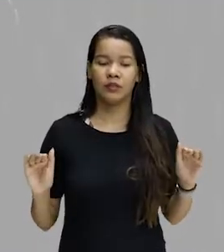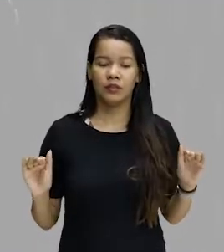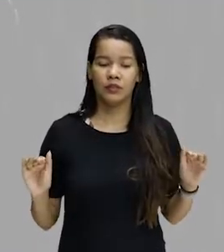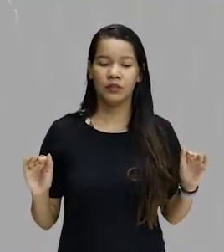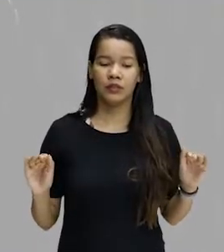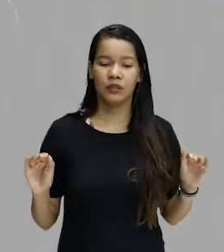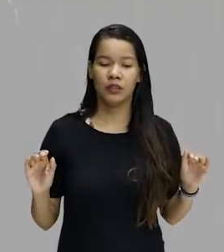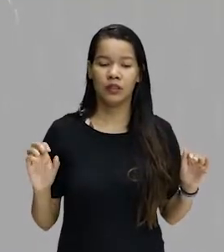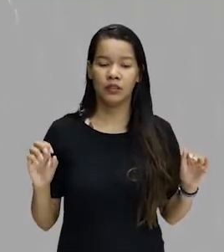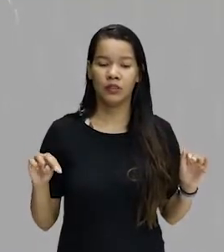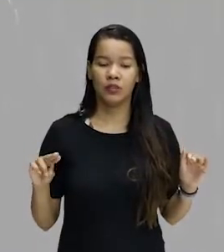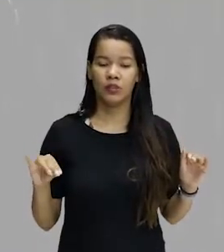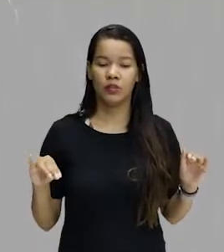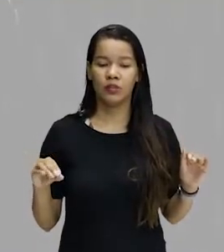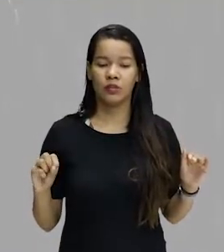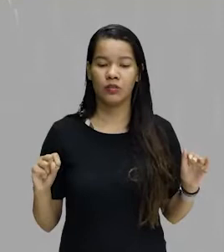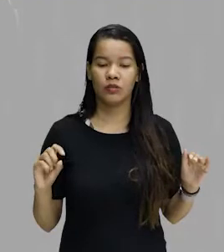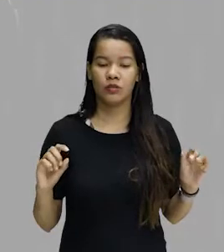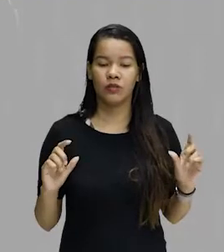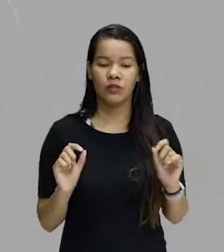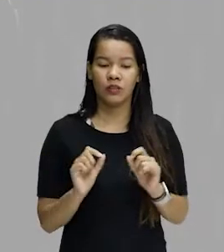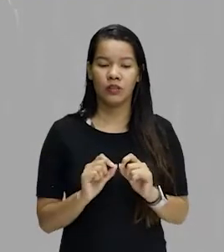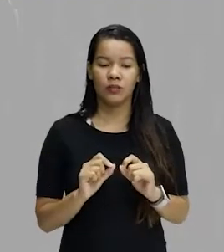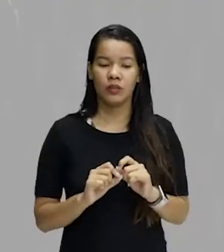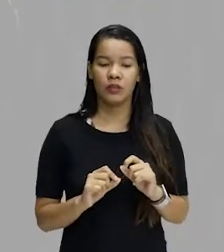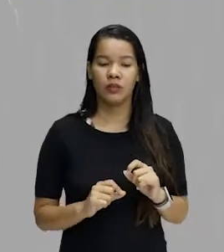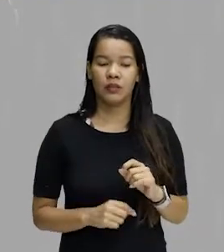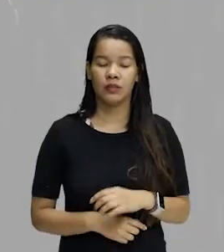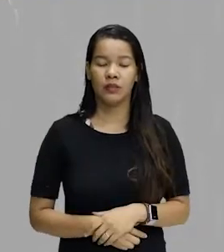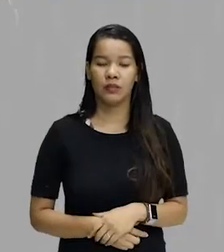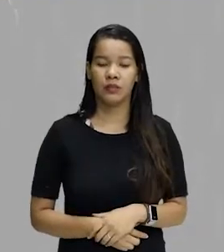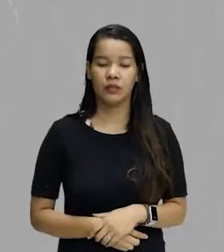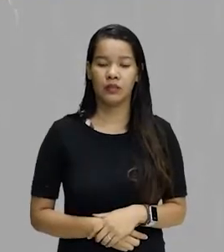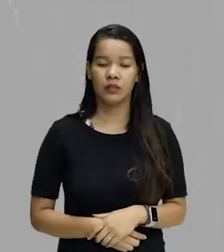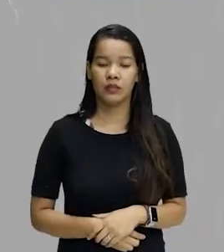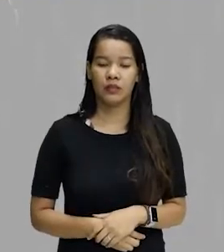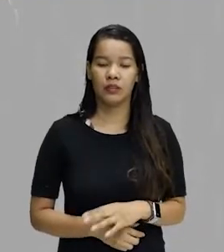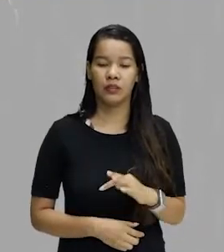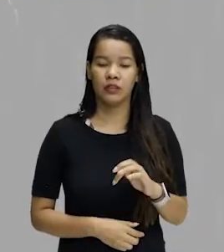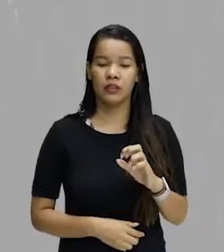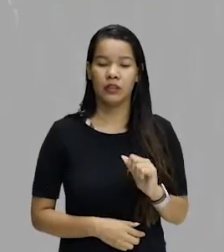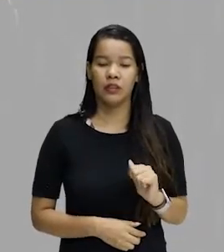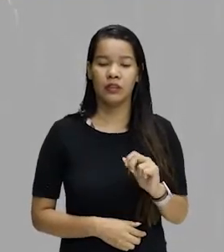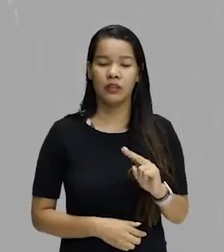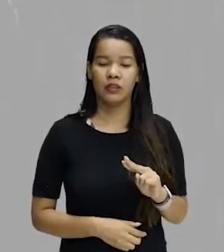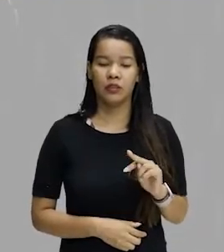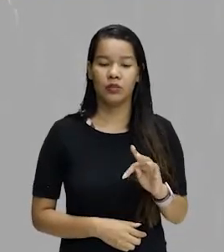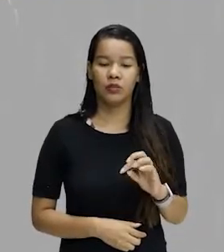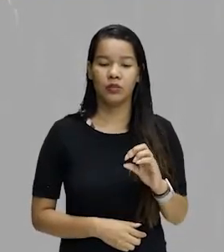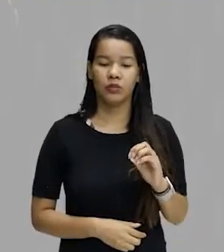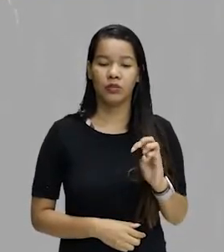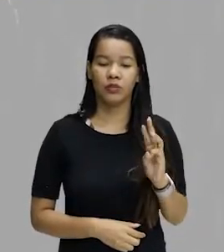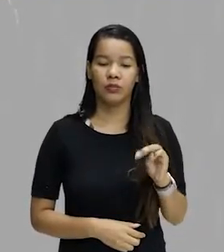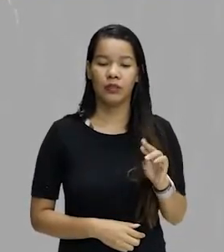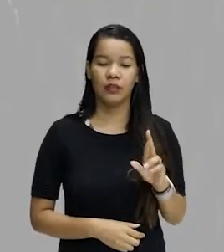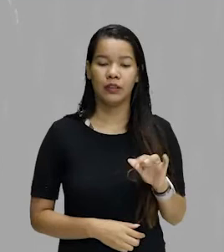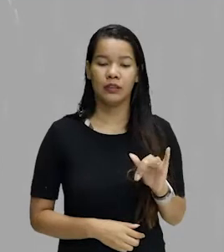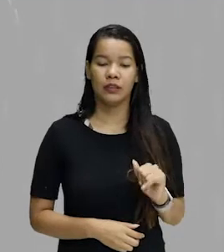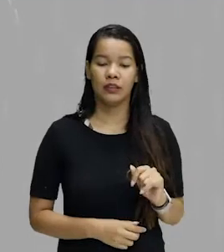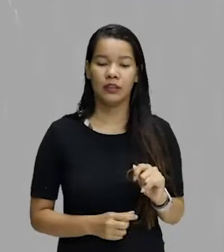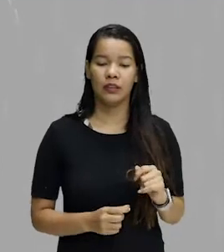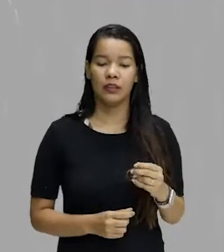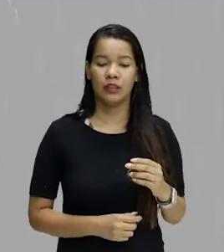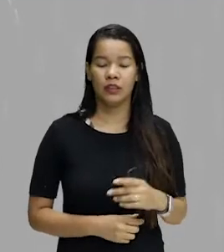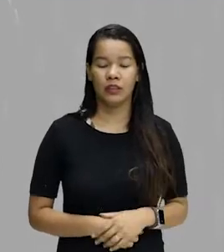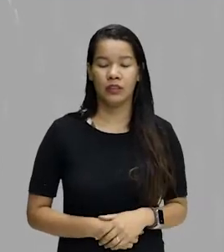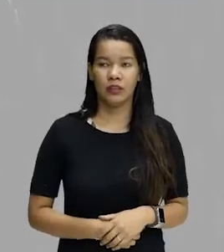enóis eles vão se tautomerizar, né? Vão se isomerizar em aldeídos ou